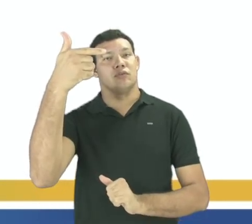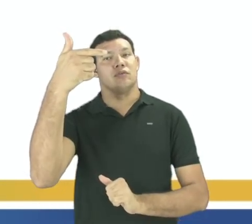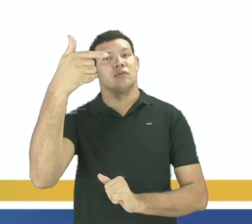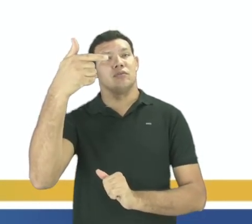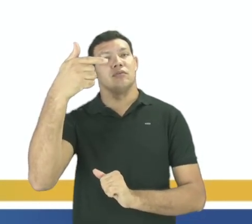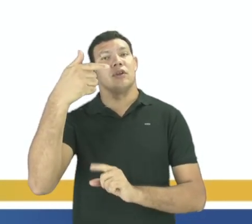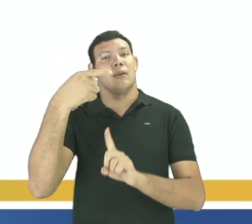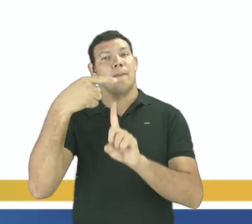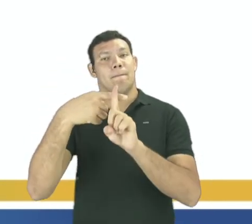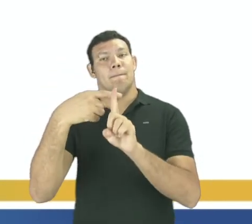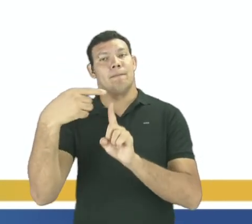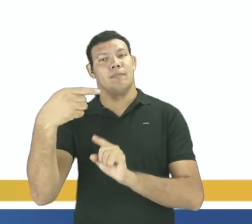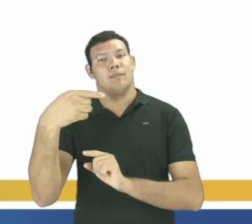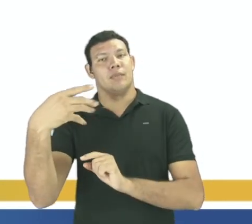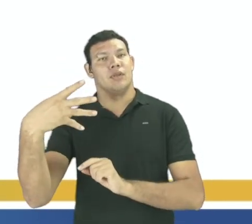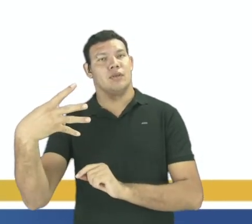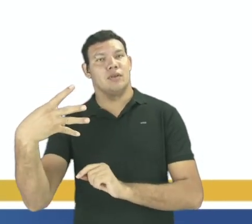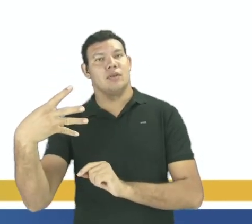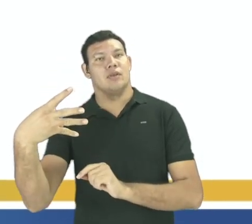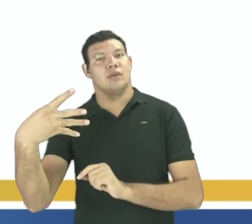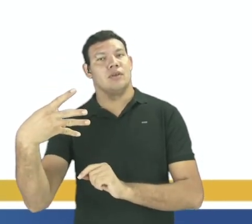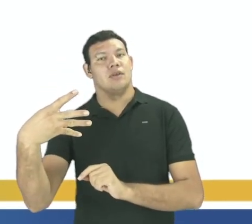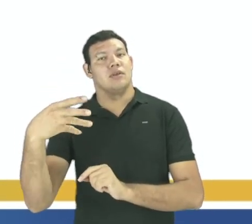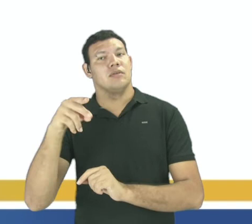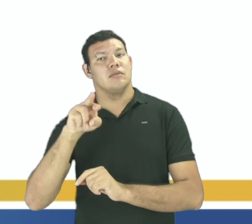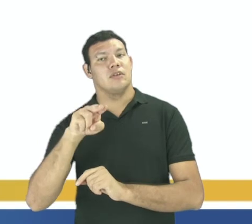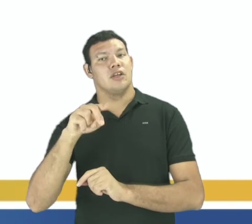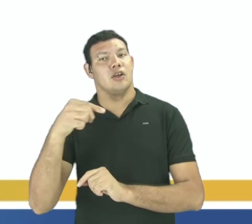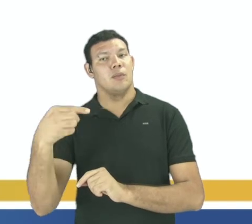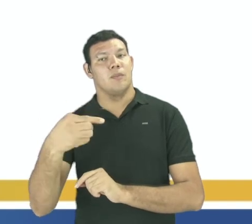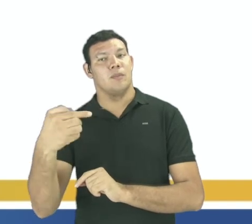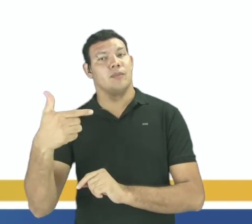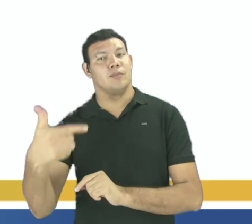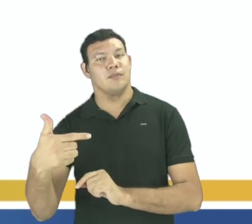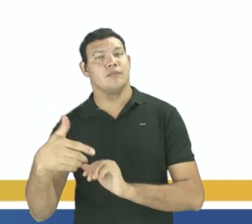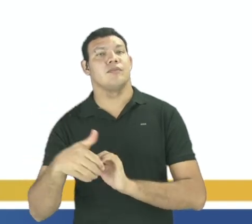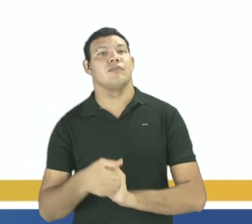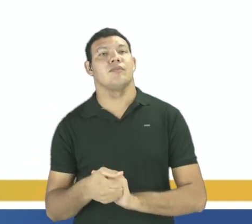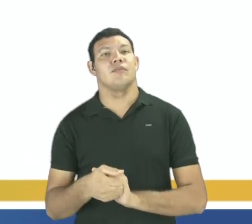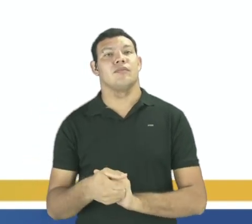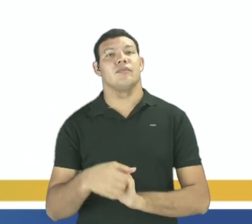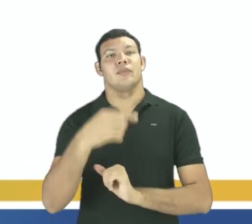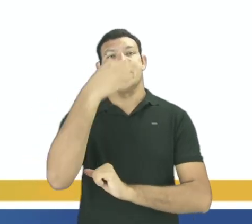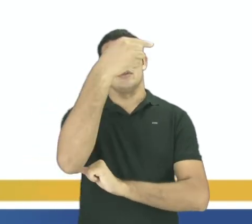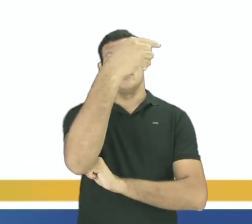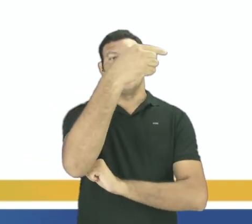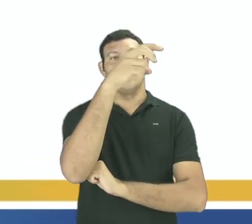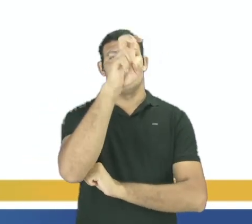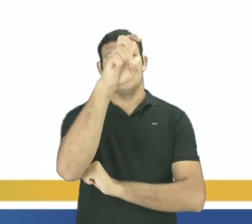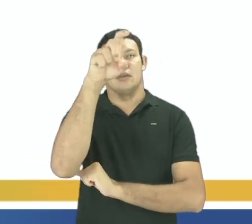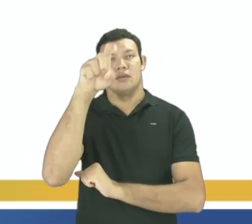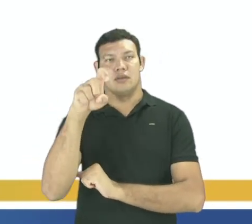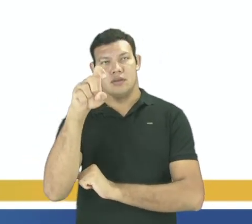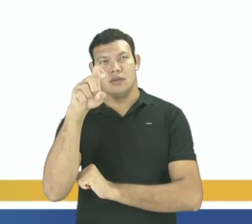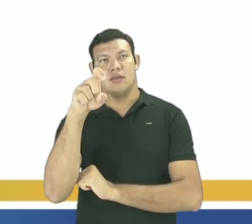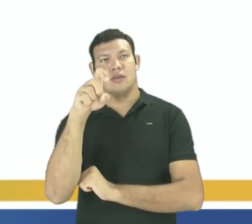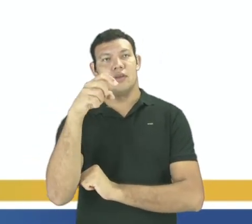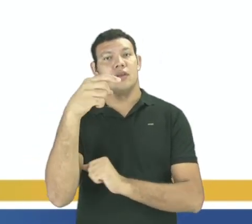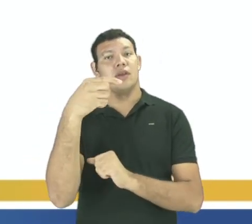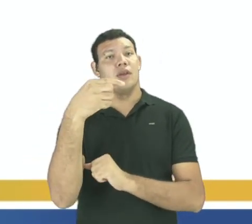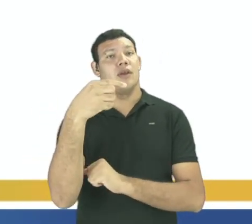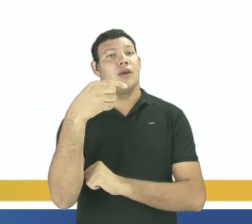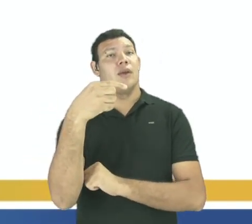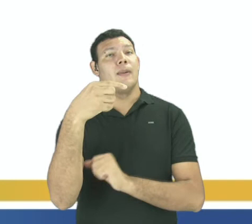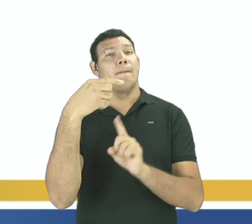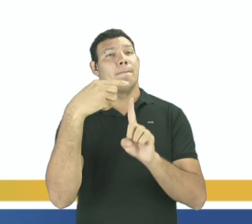resposta menos 2, né? Cuidado com o jogo de sinal, gente, aí. Menos 5 mais 3 dá menos 2. E